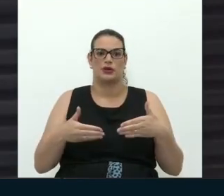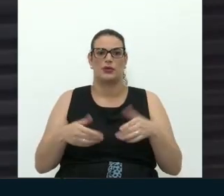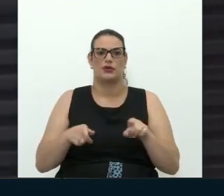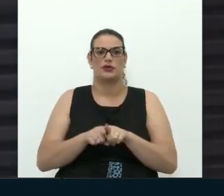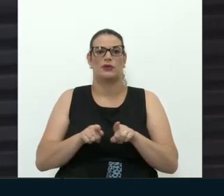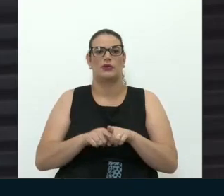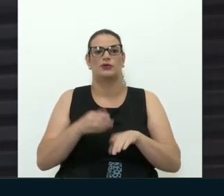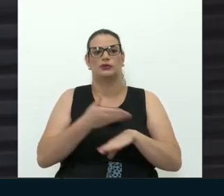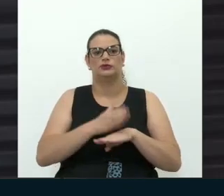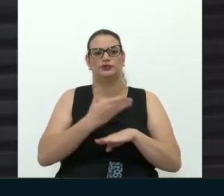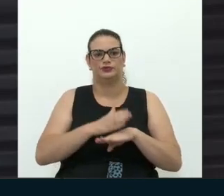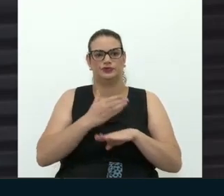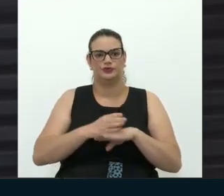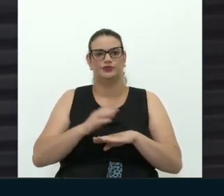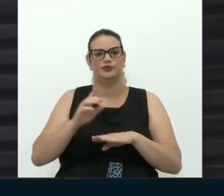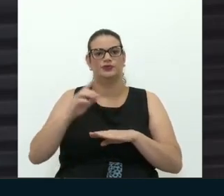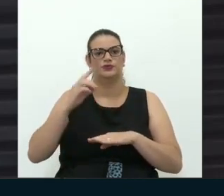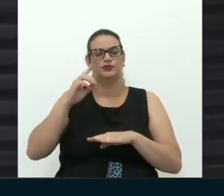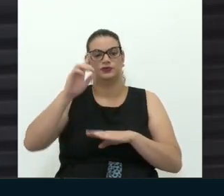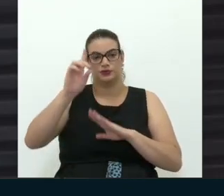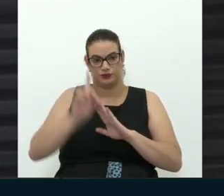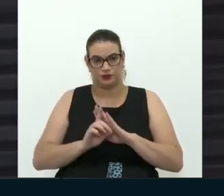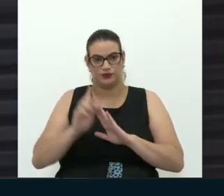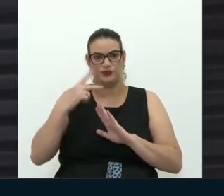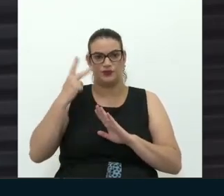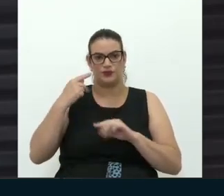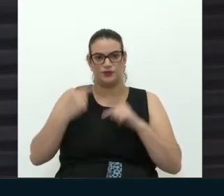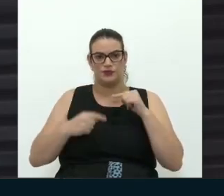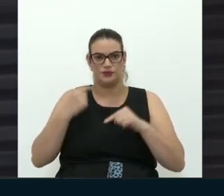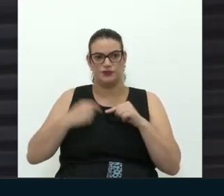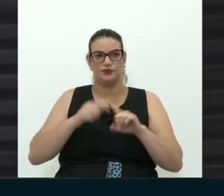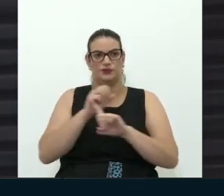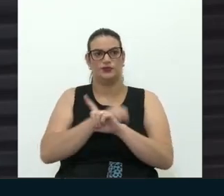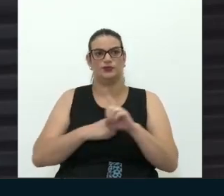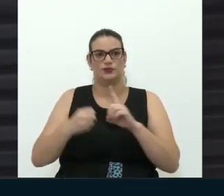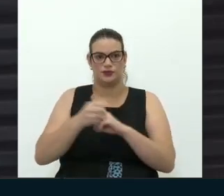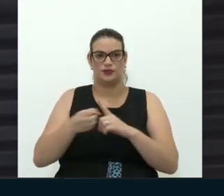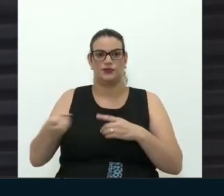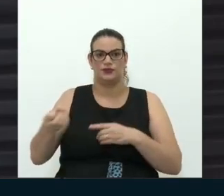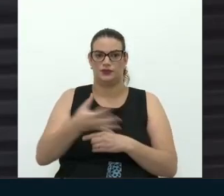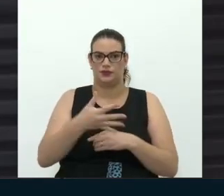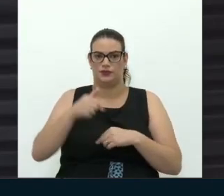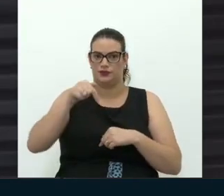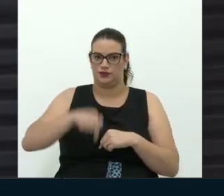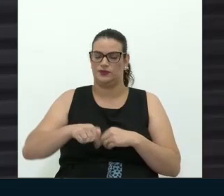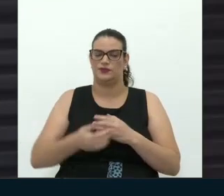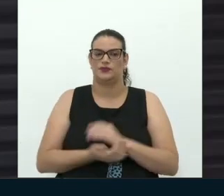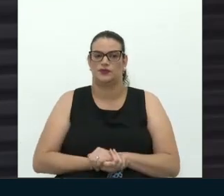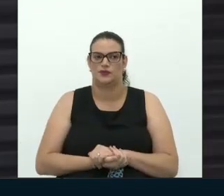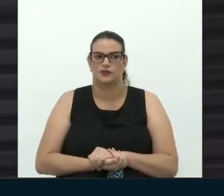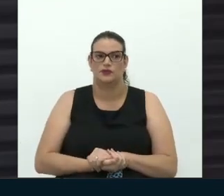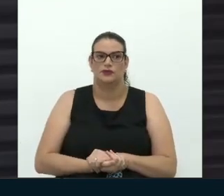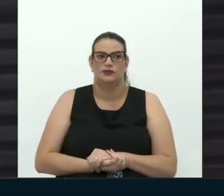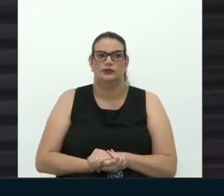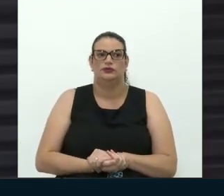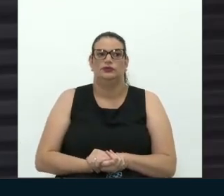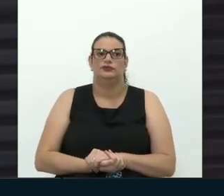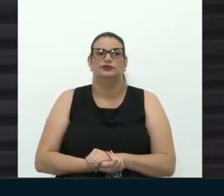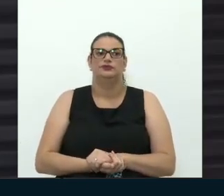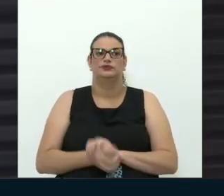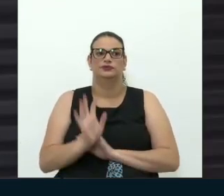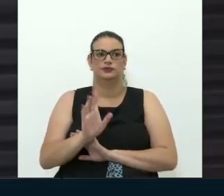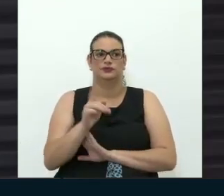exercício dos direitos políticos em uma sociedade moderna mas aqui a gente precisa também aliar essa